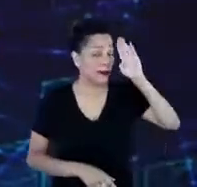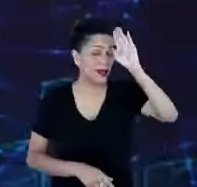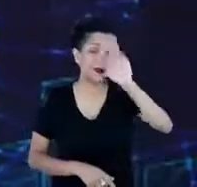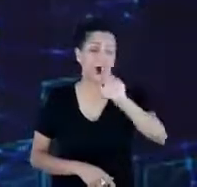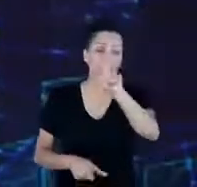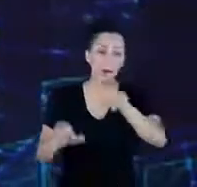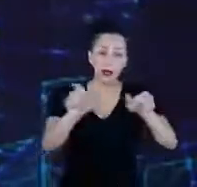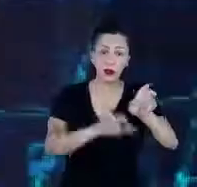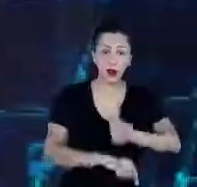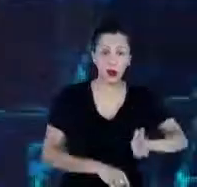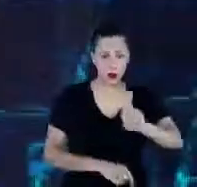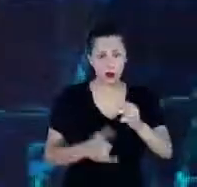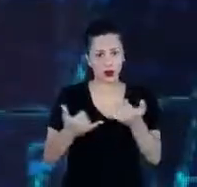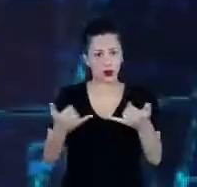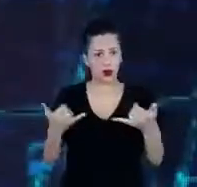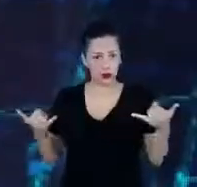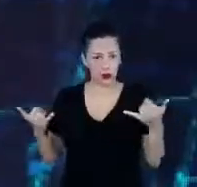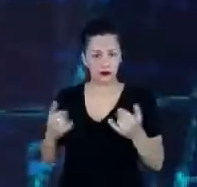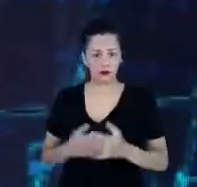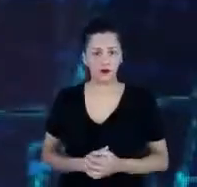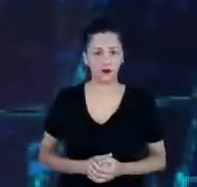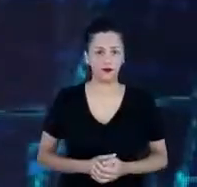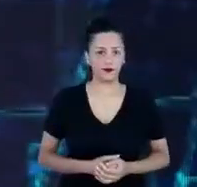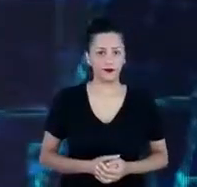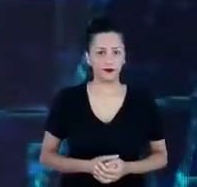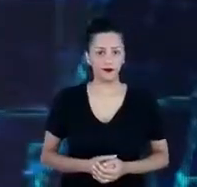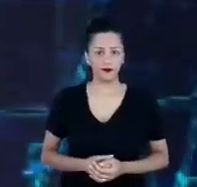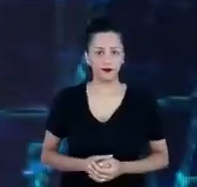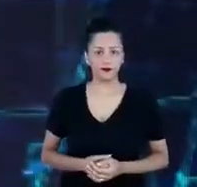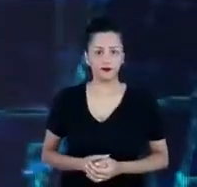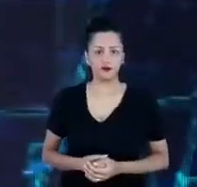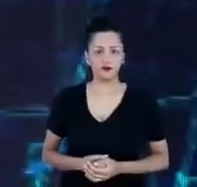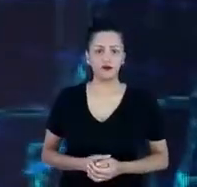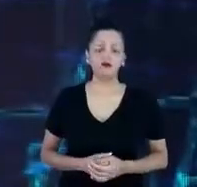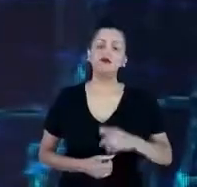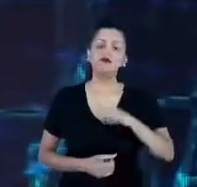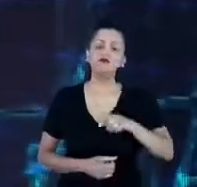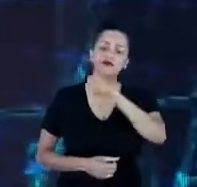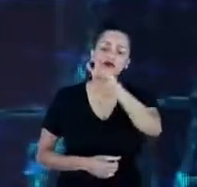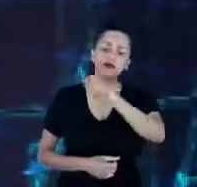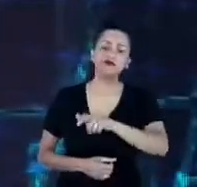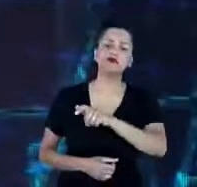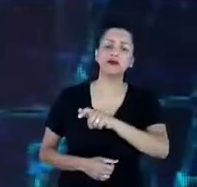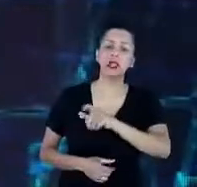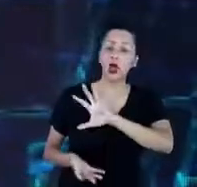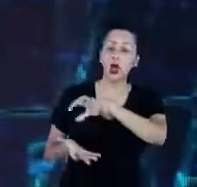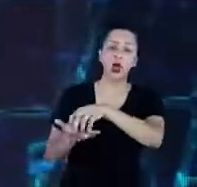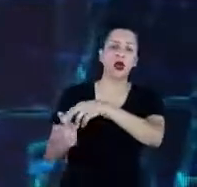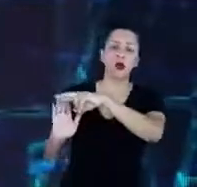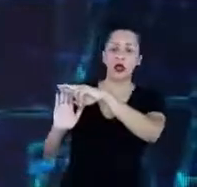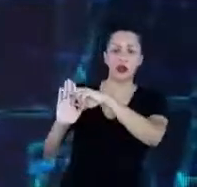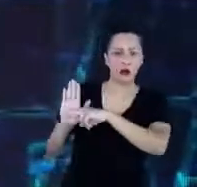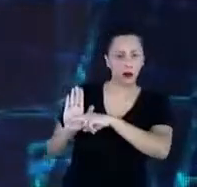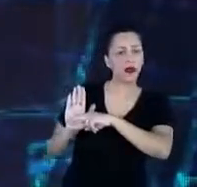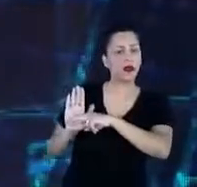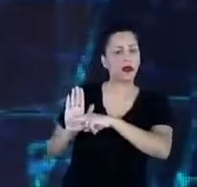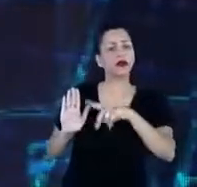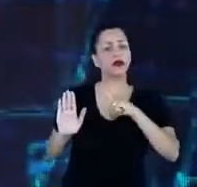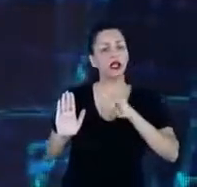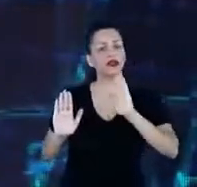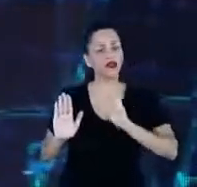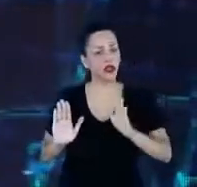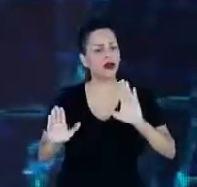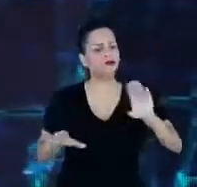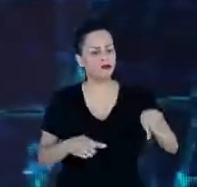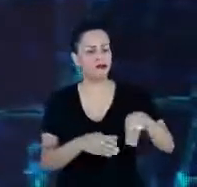elétrica Oi e o regulador e está cada vez mais inserido no centro dessas discussões